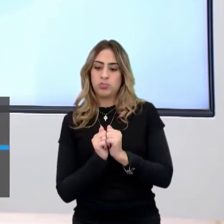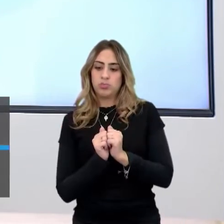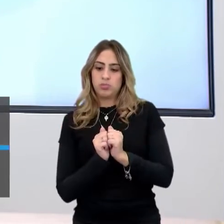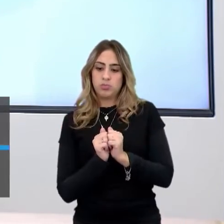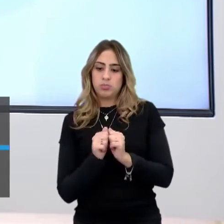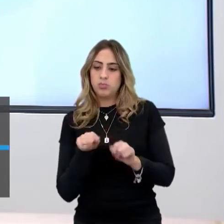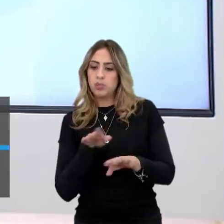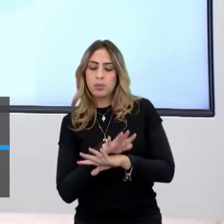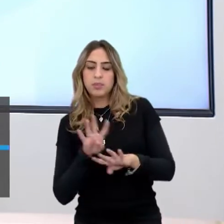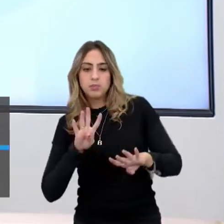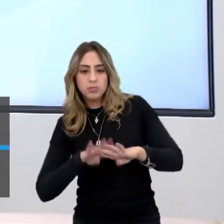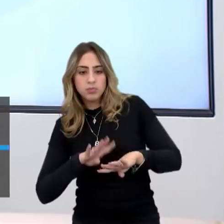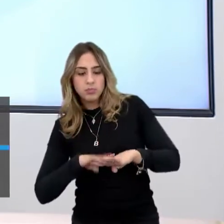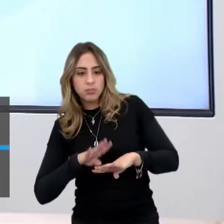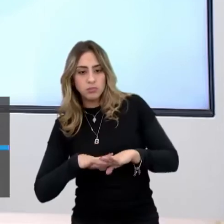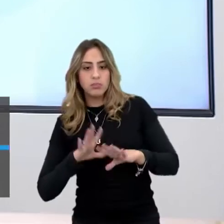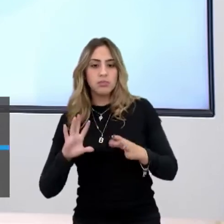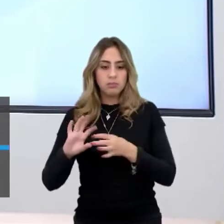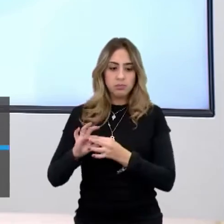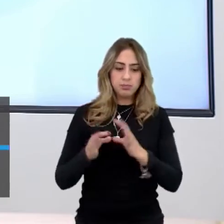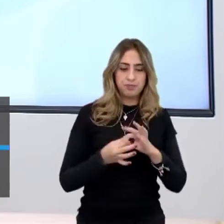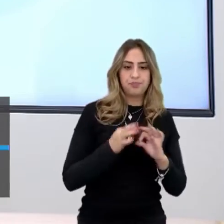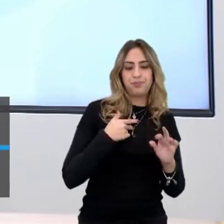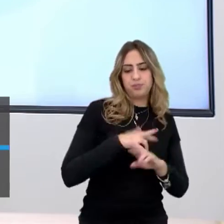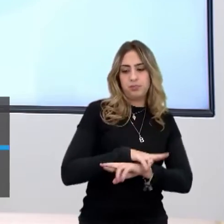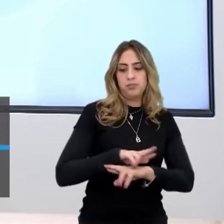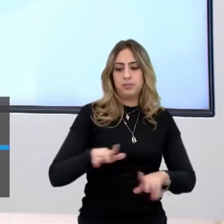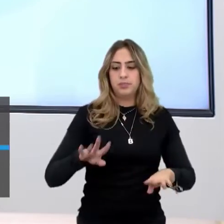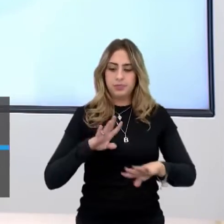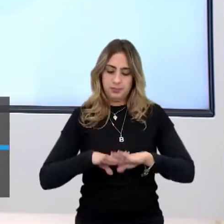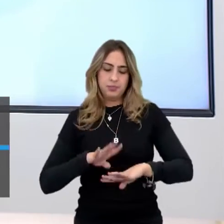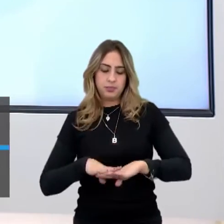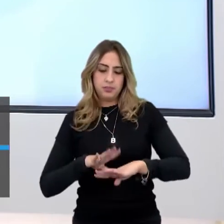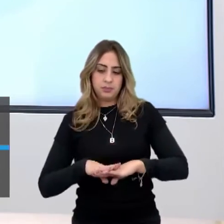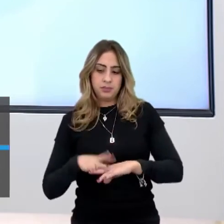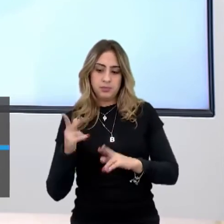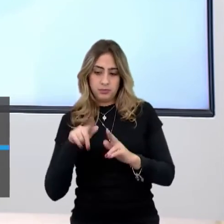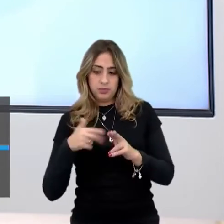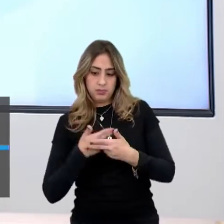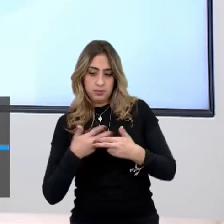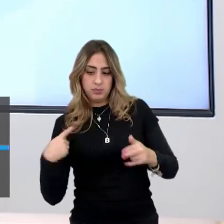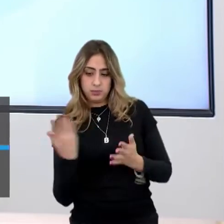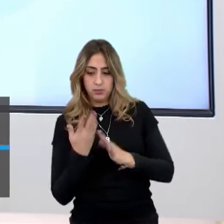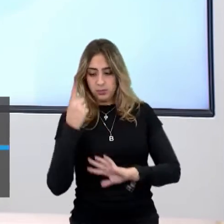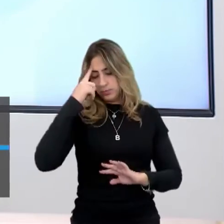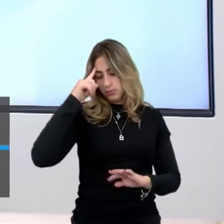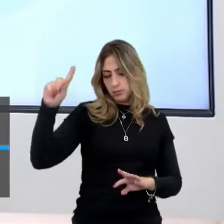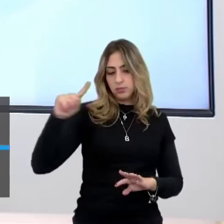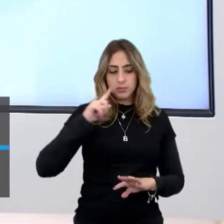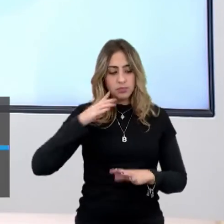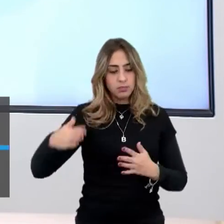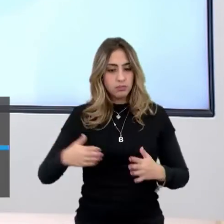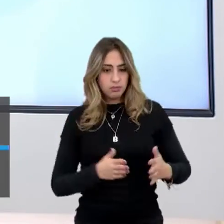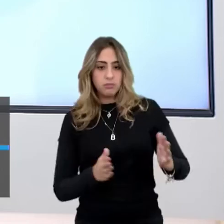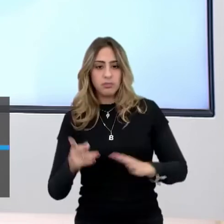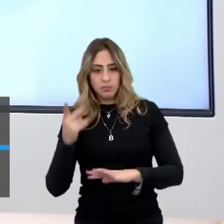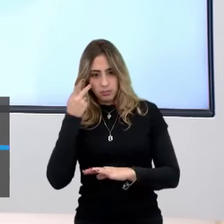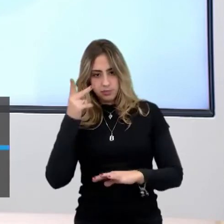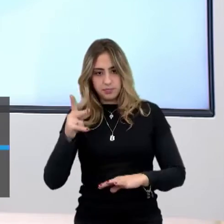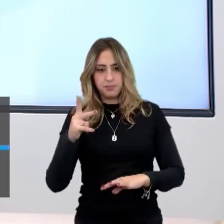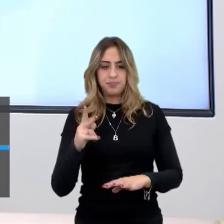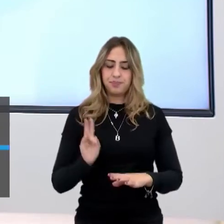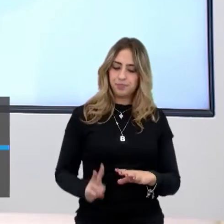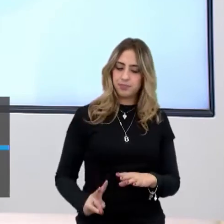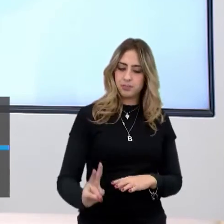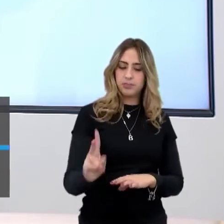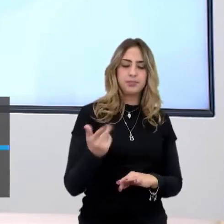mais aquelas matemáticas, não são conjuntos disjuntos, né, em matemática, né? São coisas que hoje em dia caminham aí paralelamente.